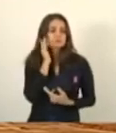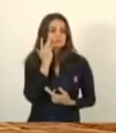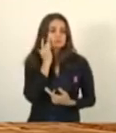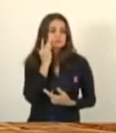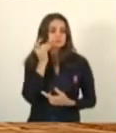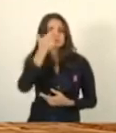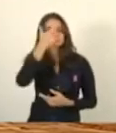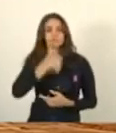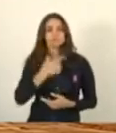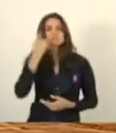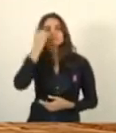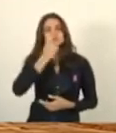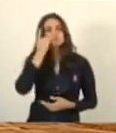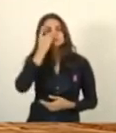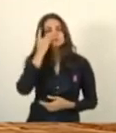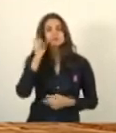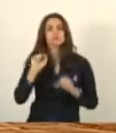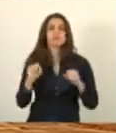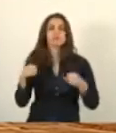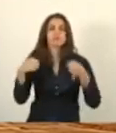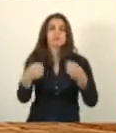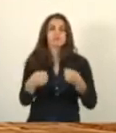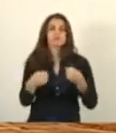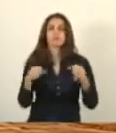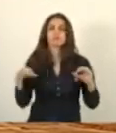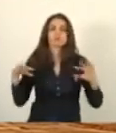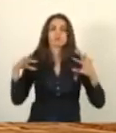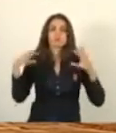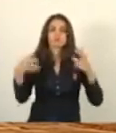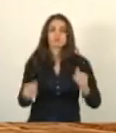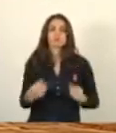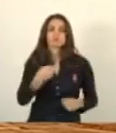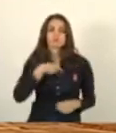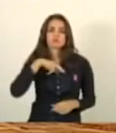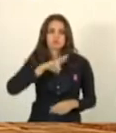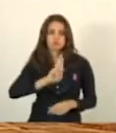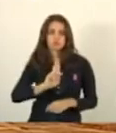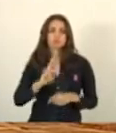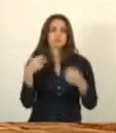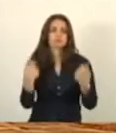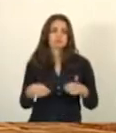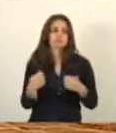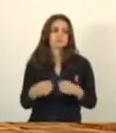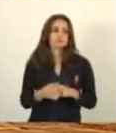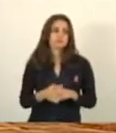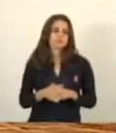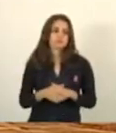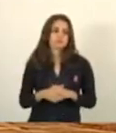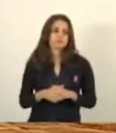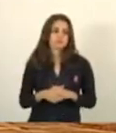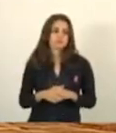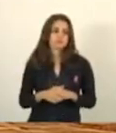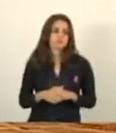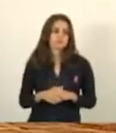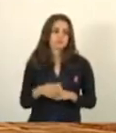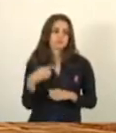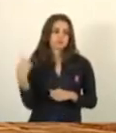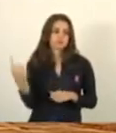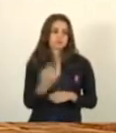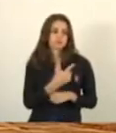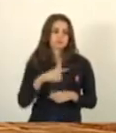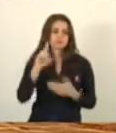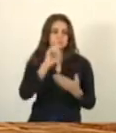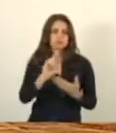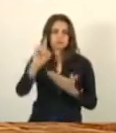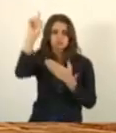enquanto parlamentar, nós temos que defender todas as nossas religiões. Quando nós temos um